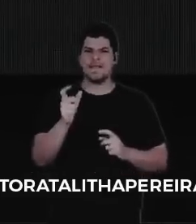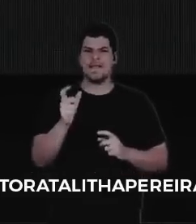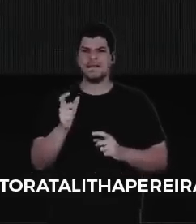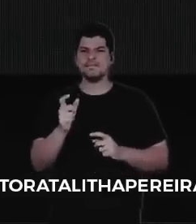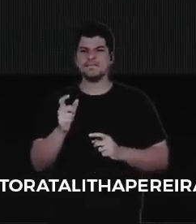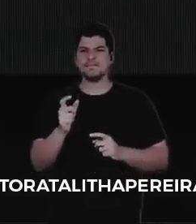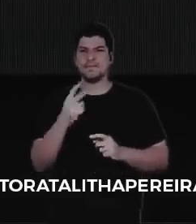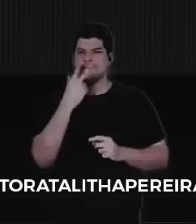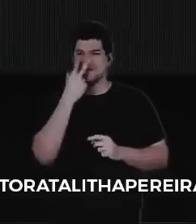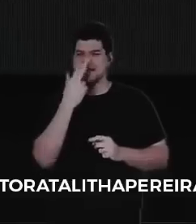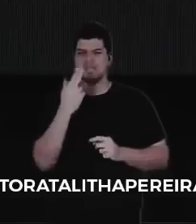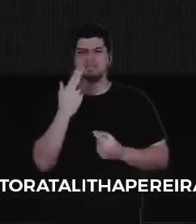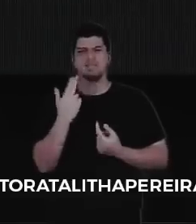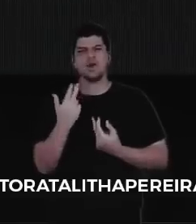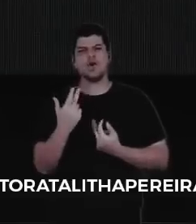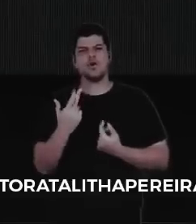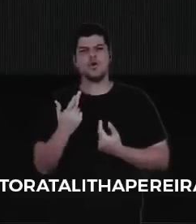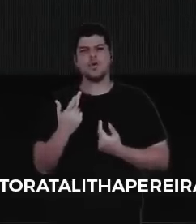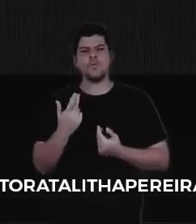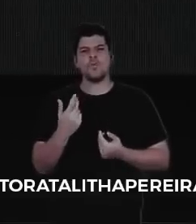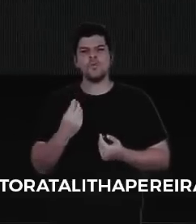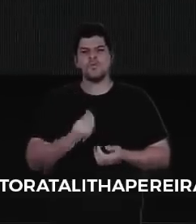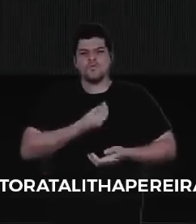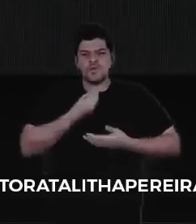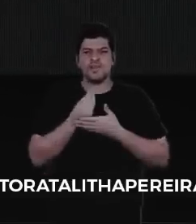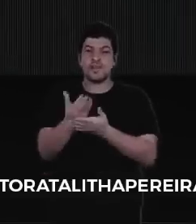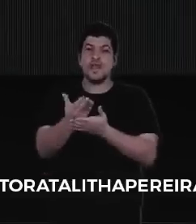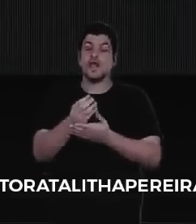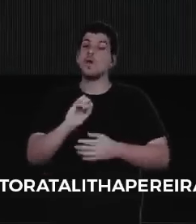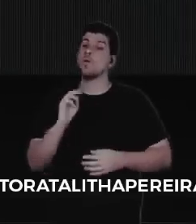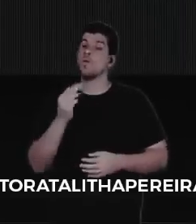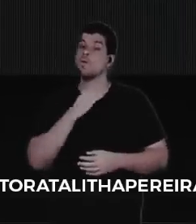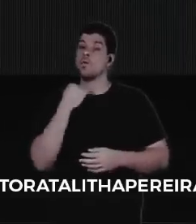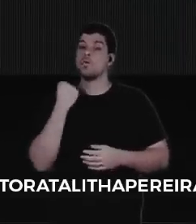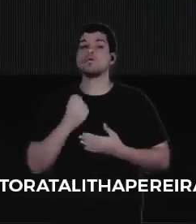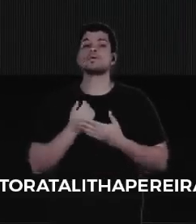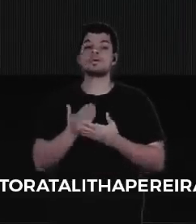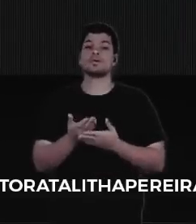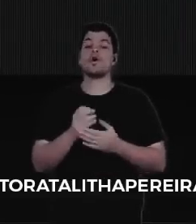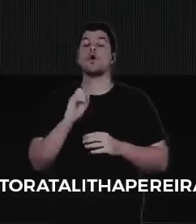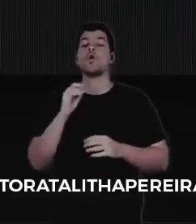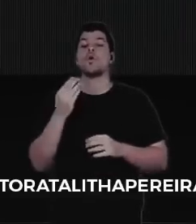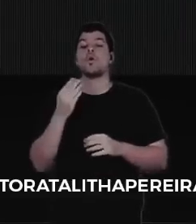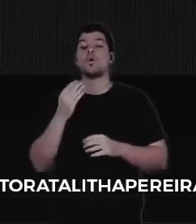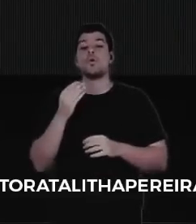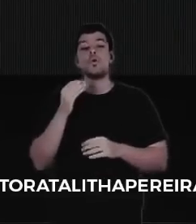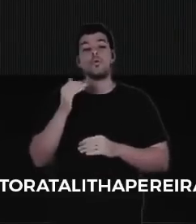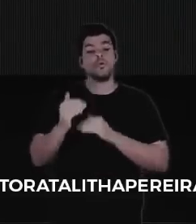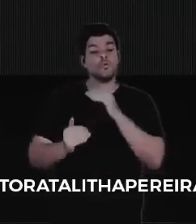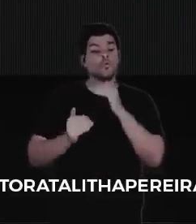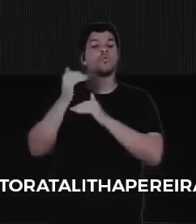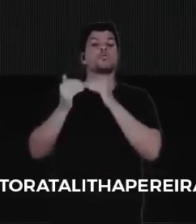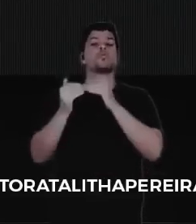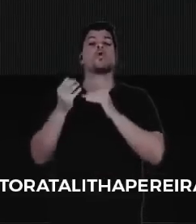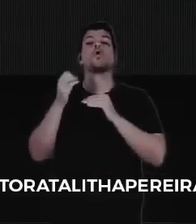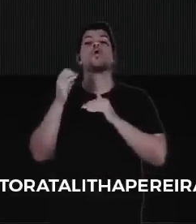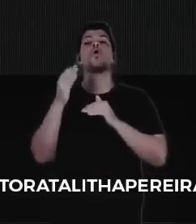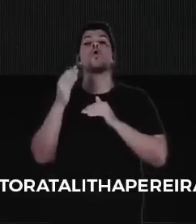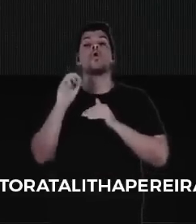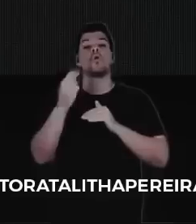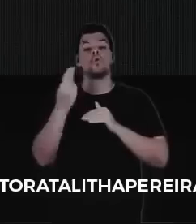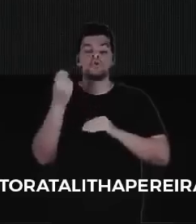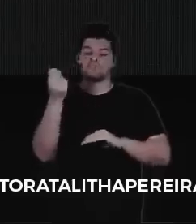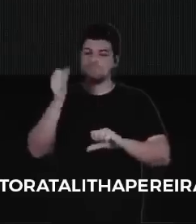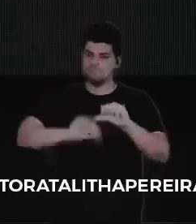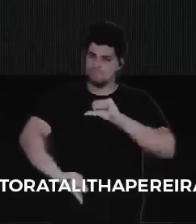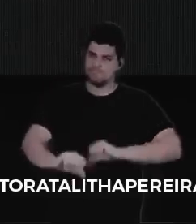liberando ou vida ou morte, ou construção ou destruição, tanto